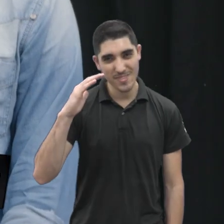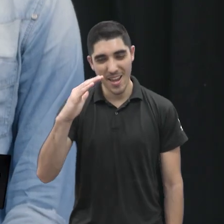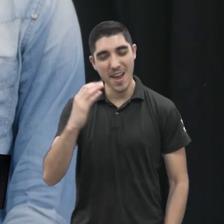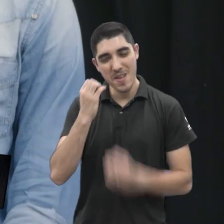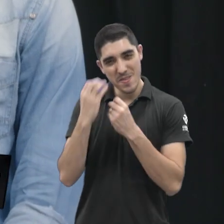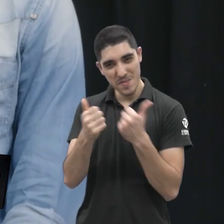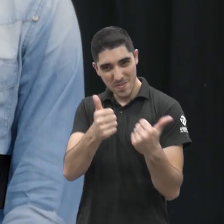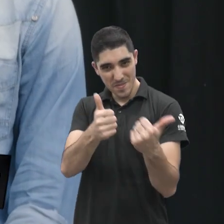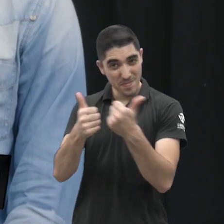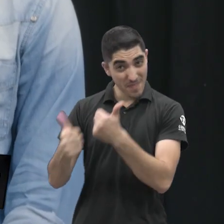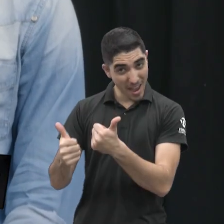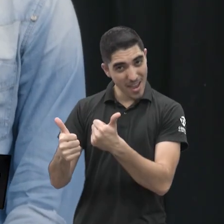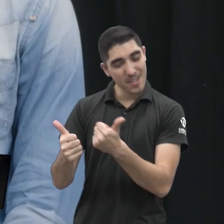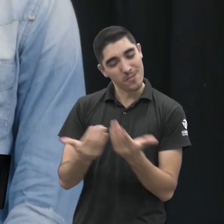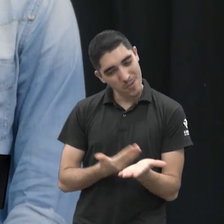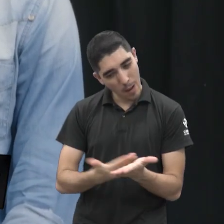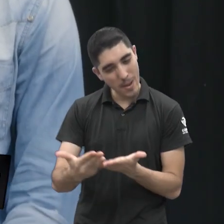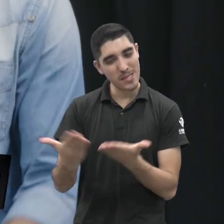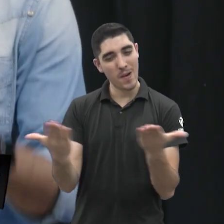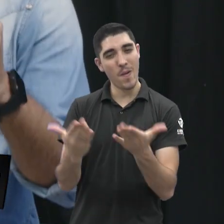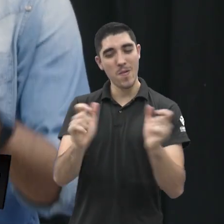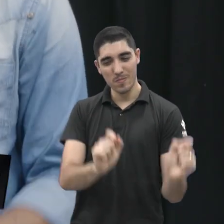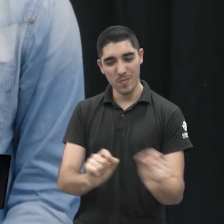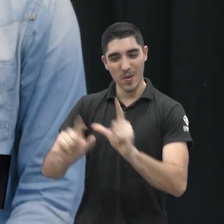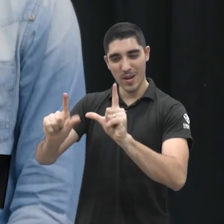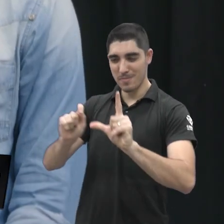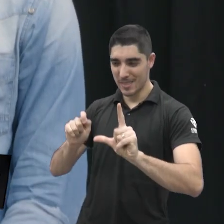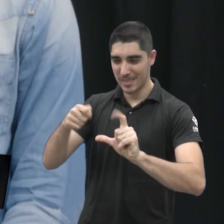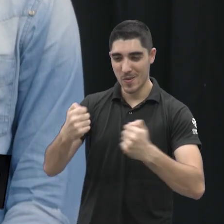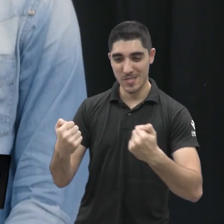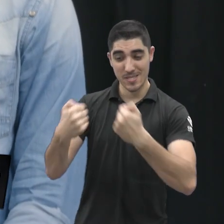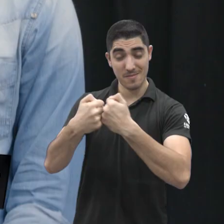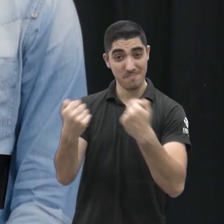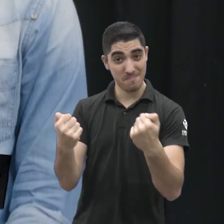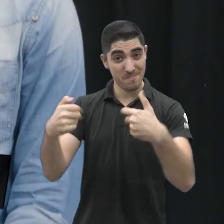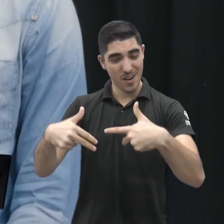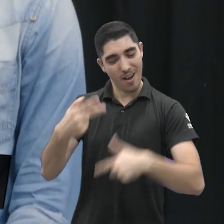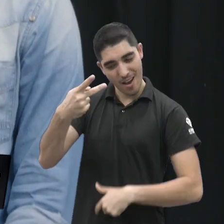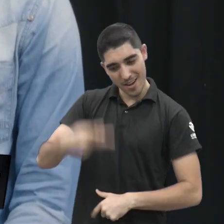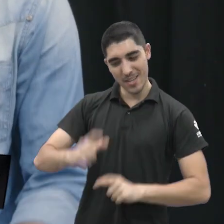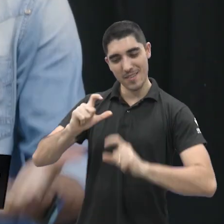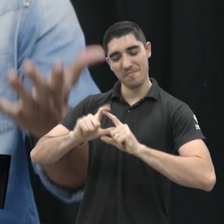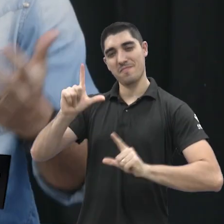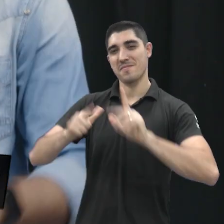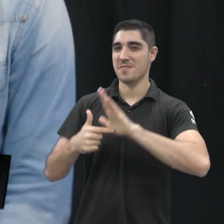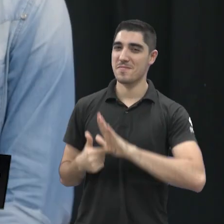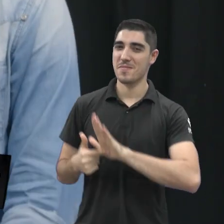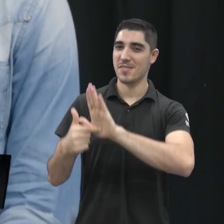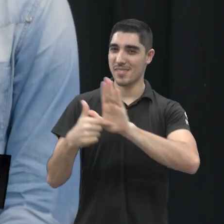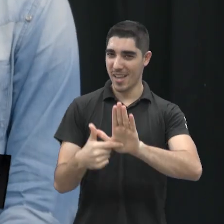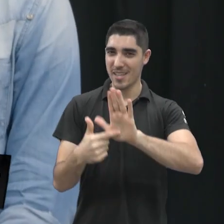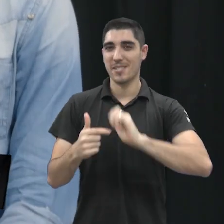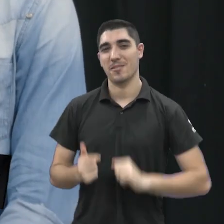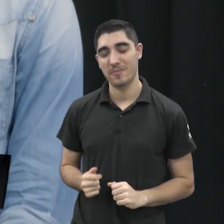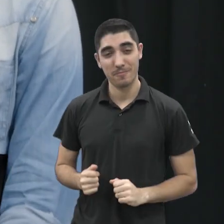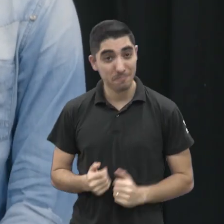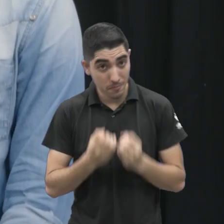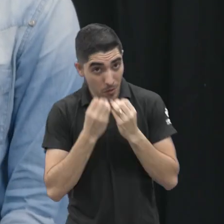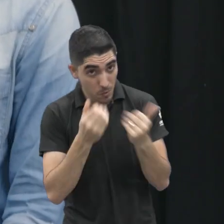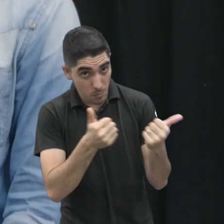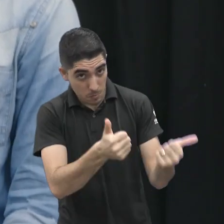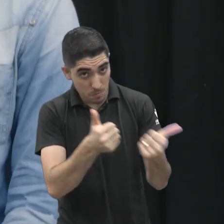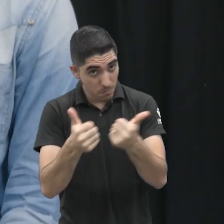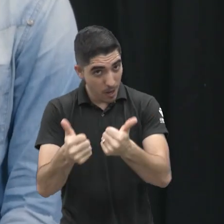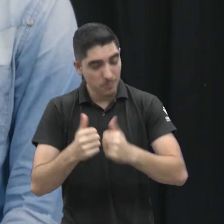E aí, pessoal, tudo certo por aí? Vem com a gente porque tá começando o Tá Ligado na Cidade, aqui na TV Câmara de São José